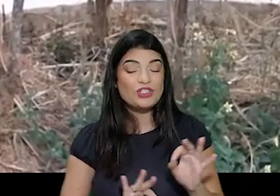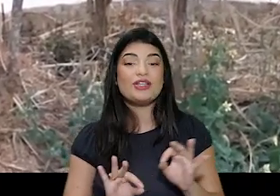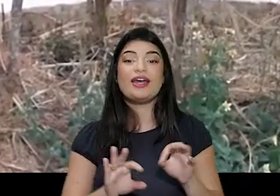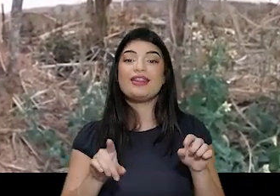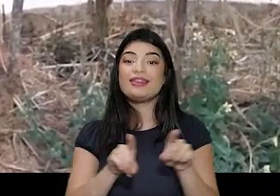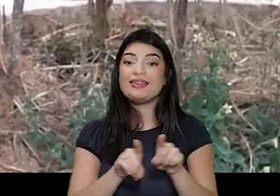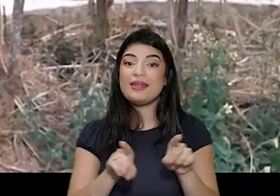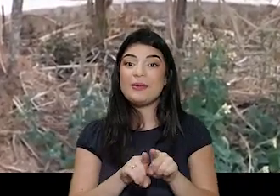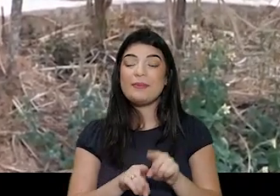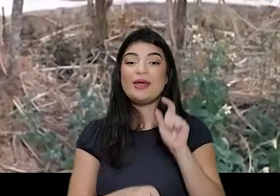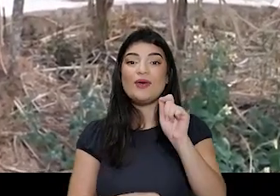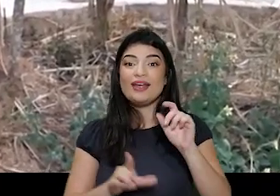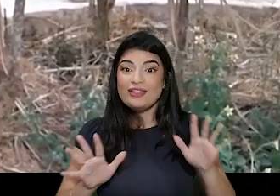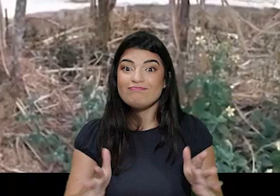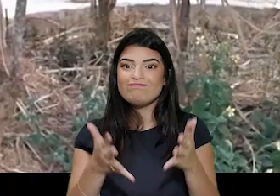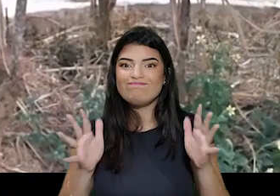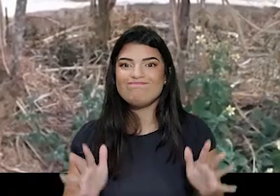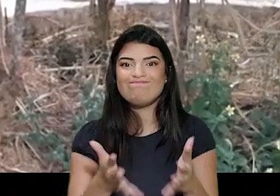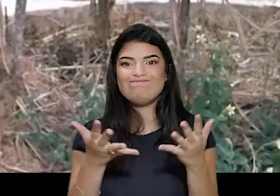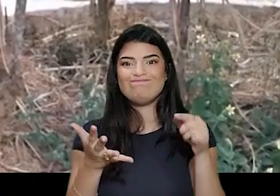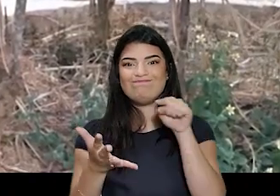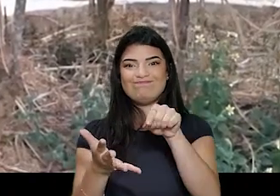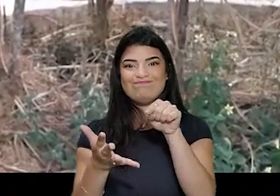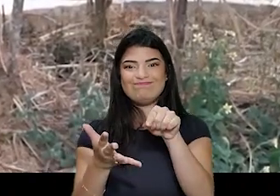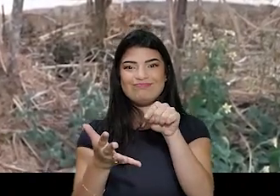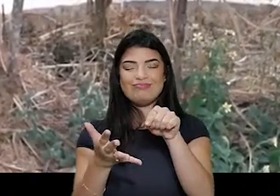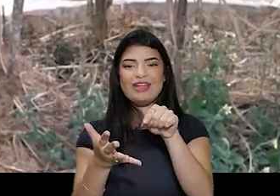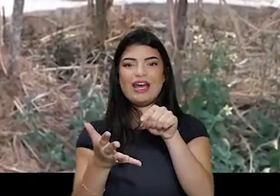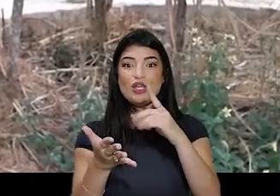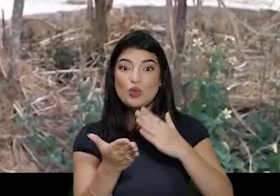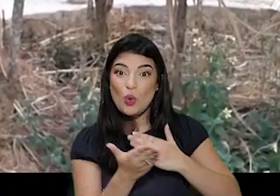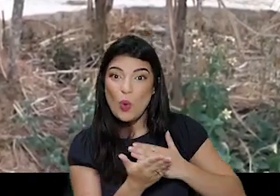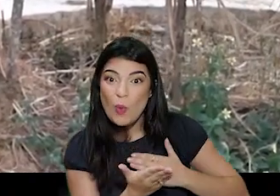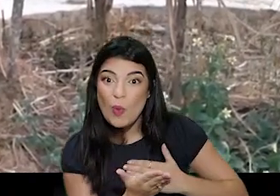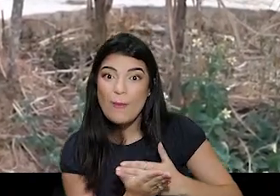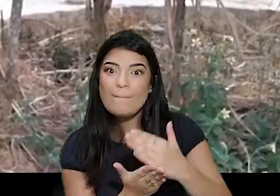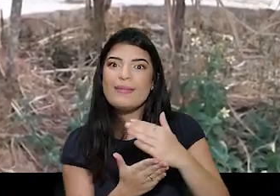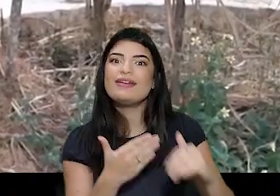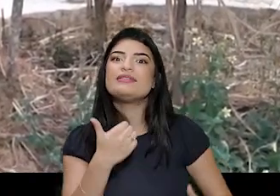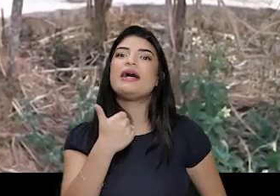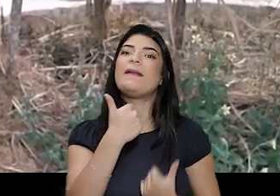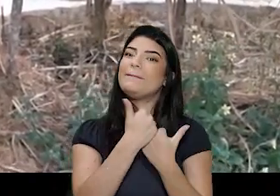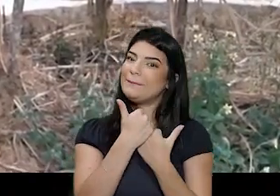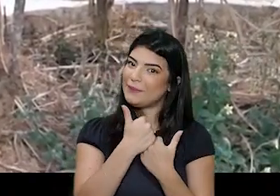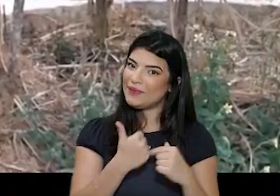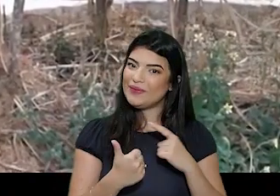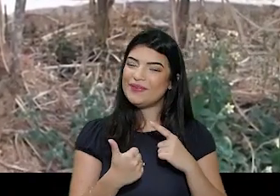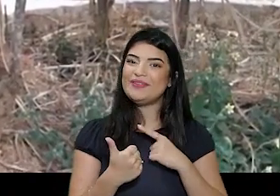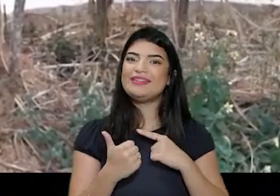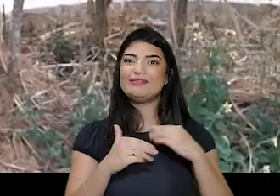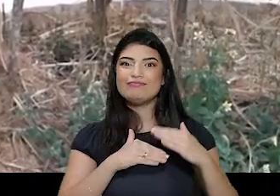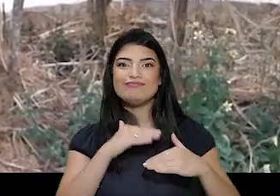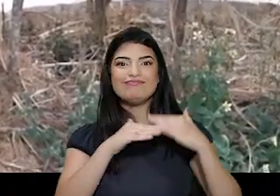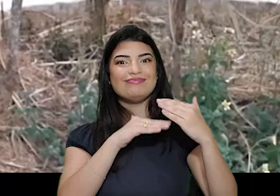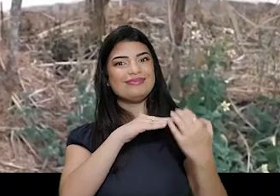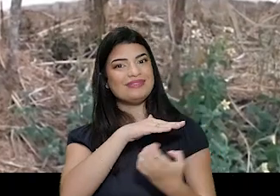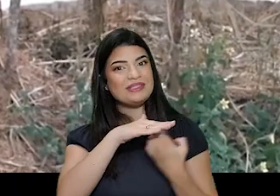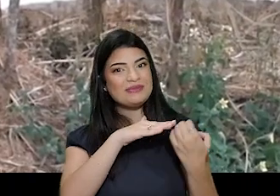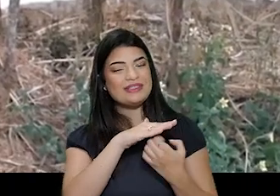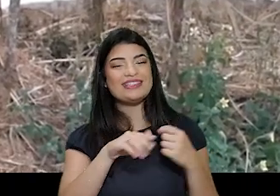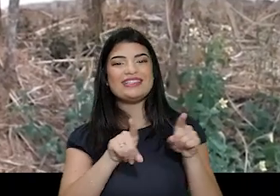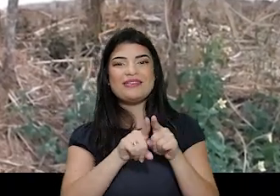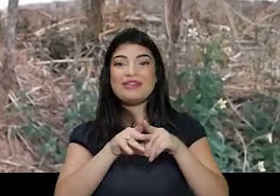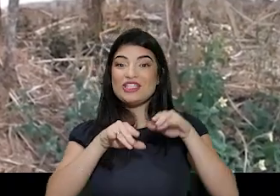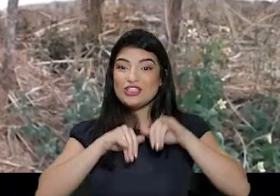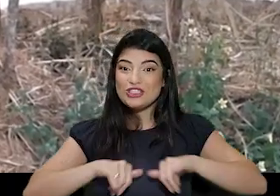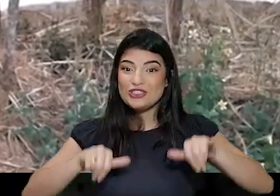o projeto, e também pela questão de incentivo, que desde o começo da empresa, ela nos apoiou bastante, tanto no crescimento da